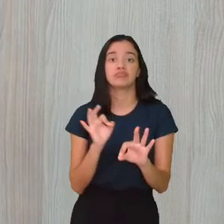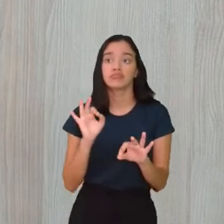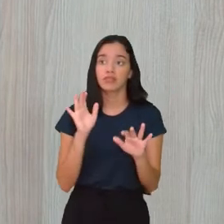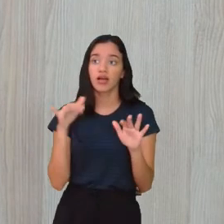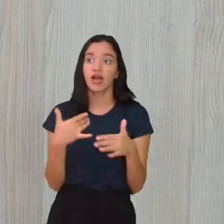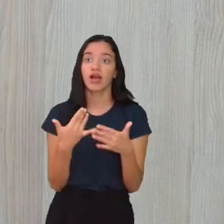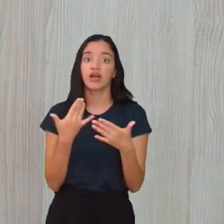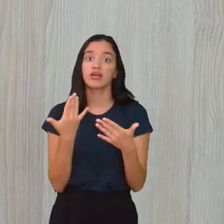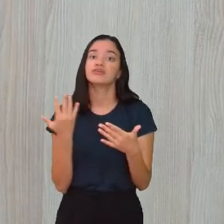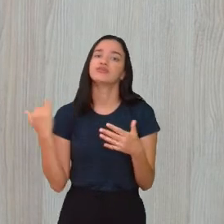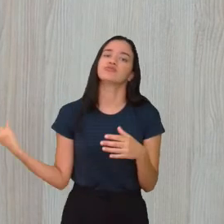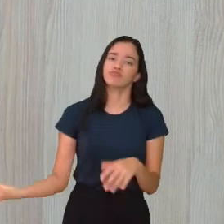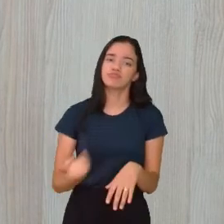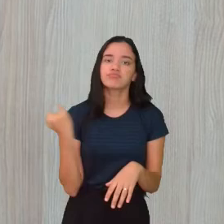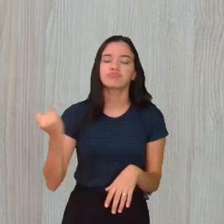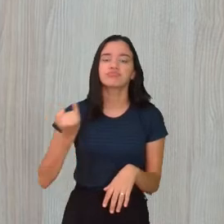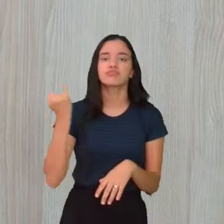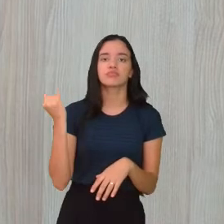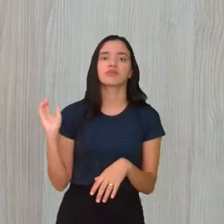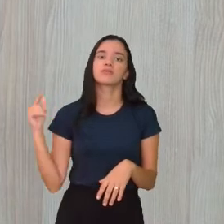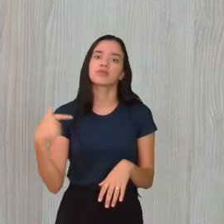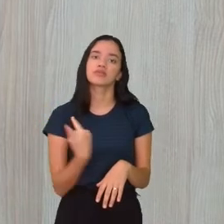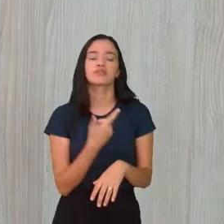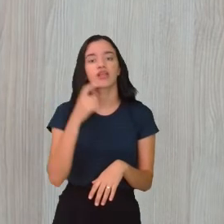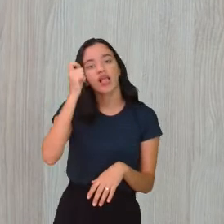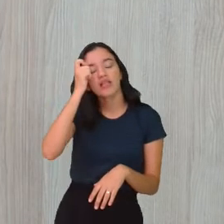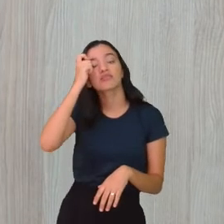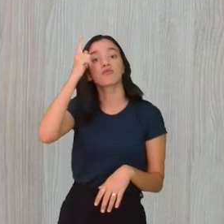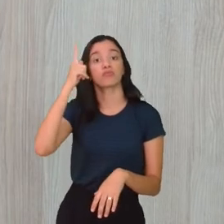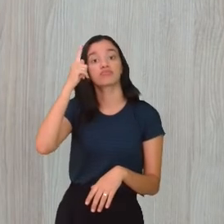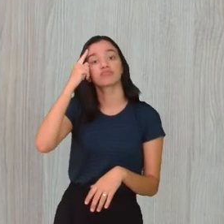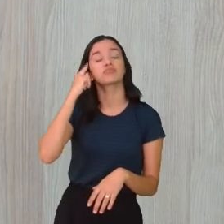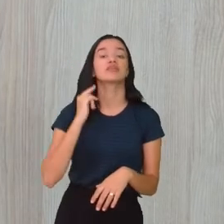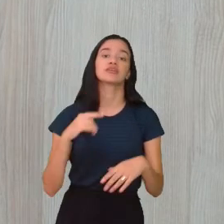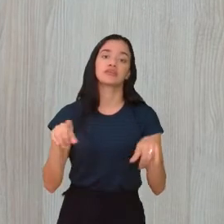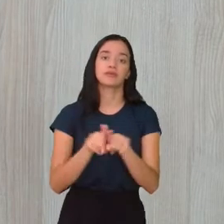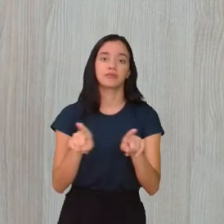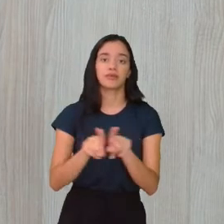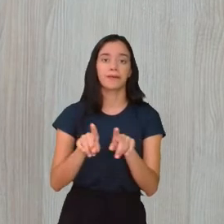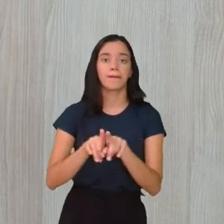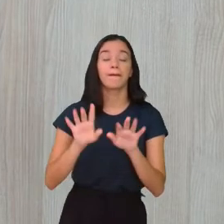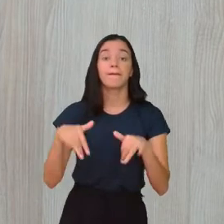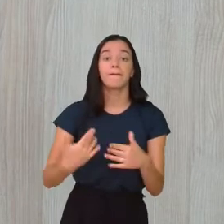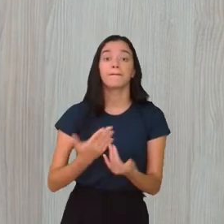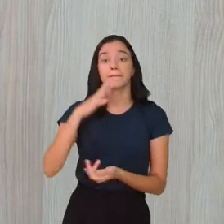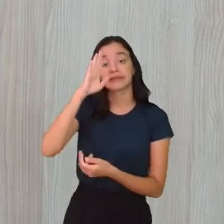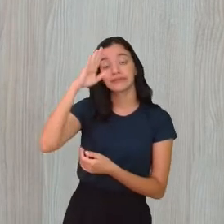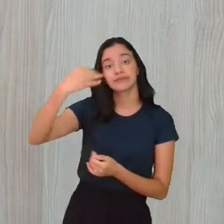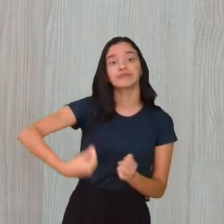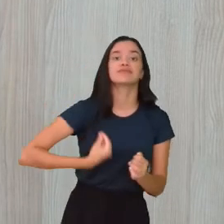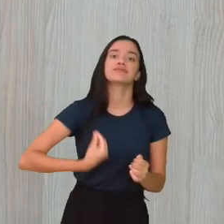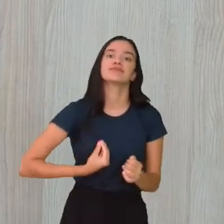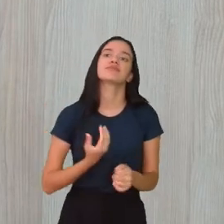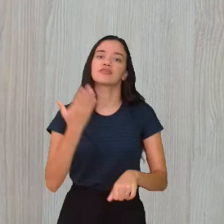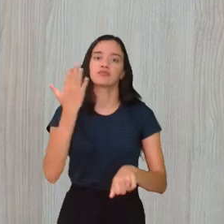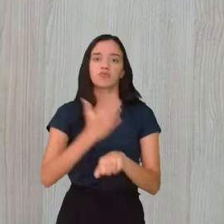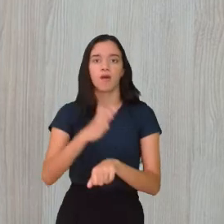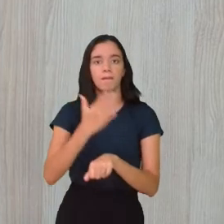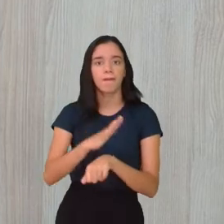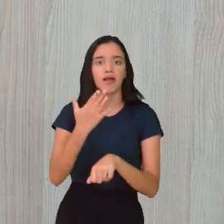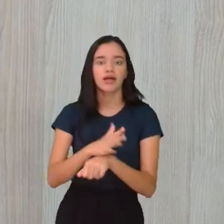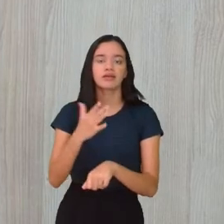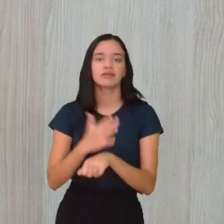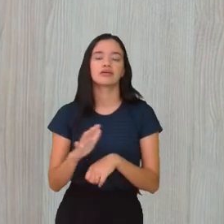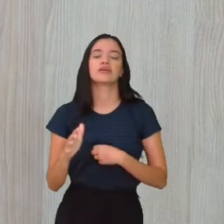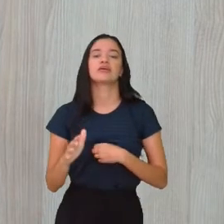assim, foi de suma importância para a gente ter essa noção, né? Principalmente quem não está vivendo direto uma prática, né?